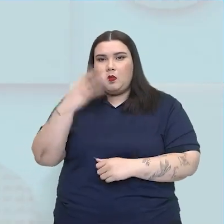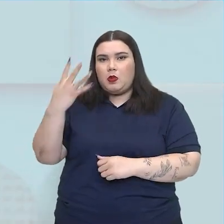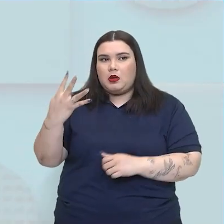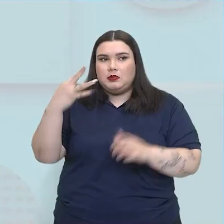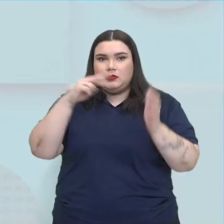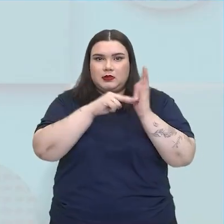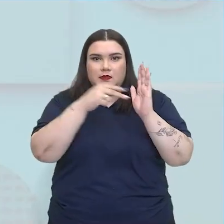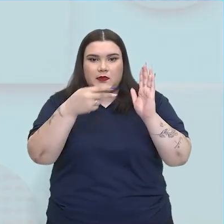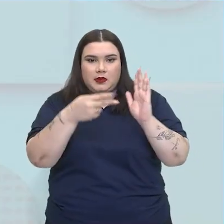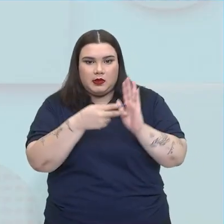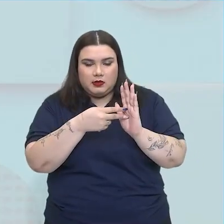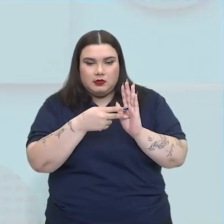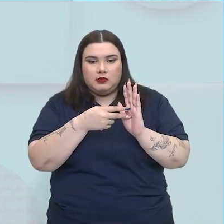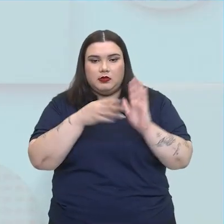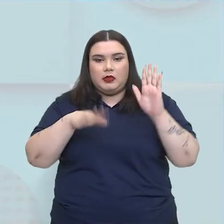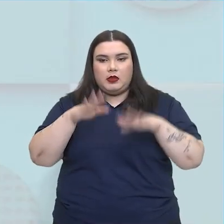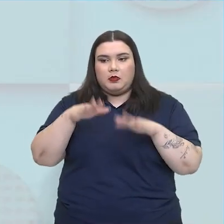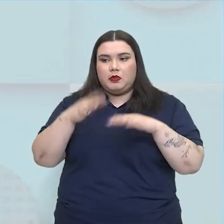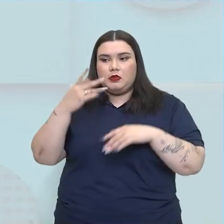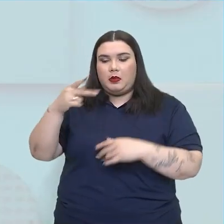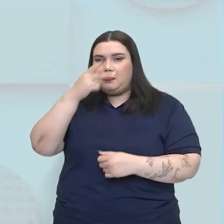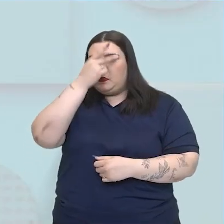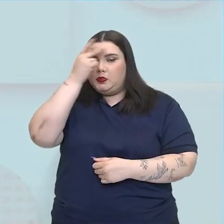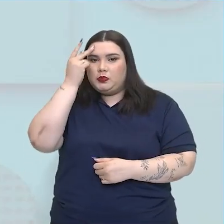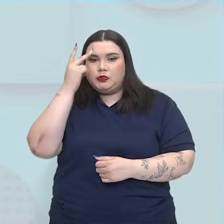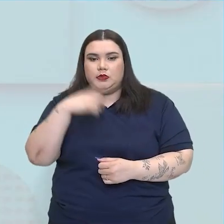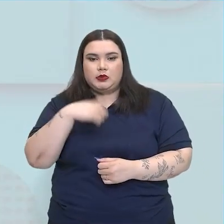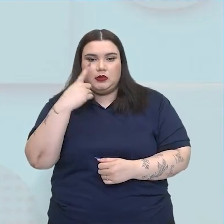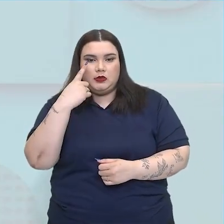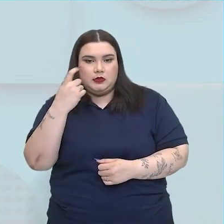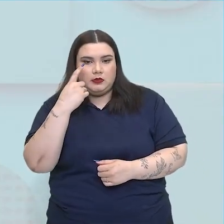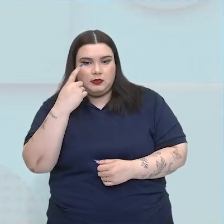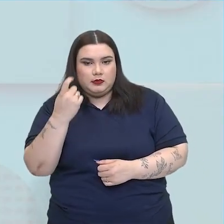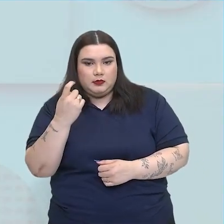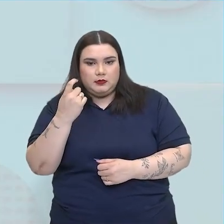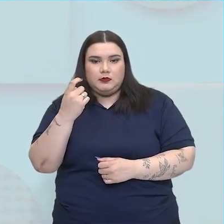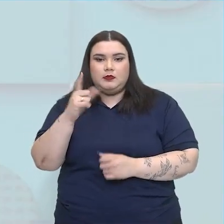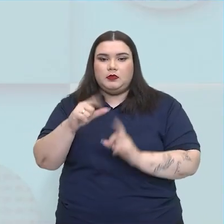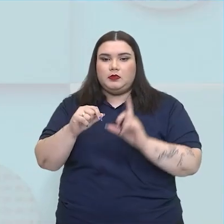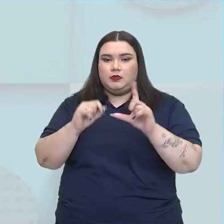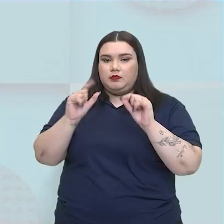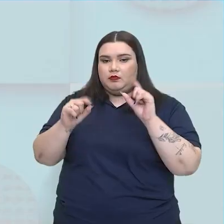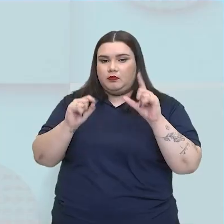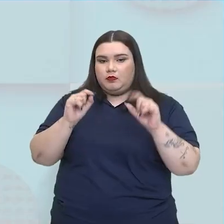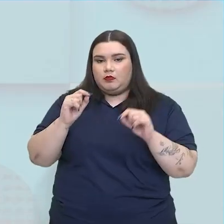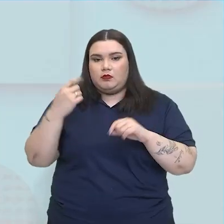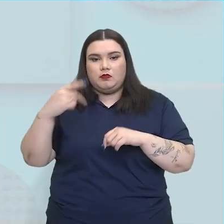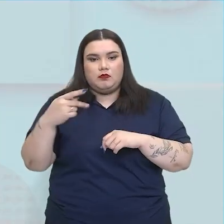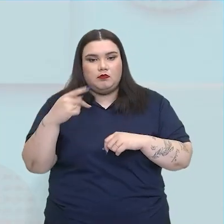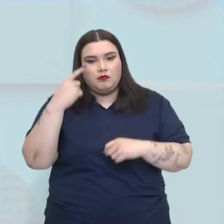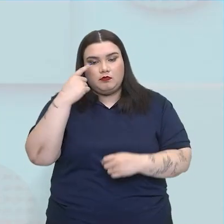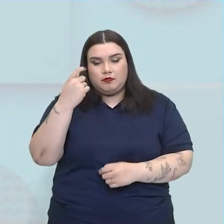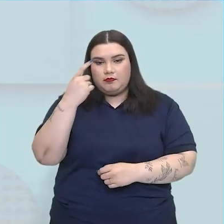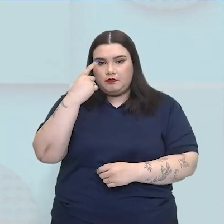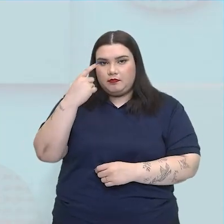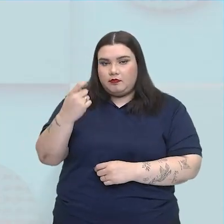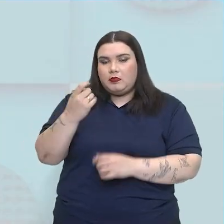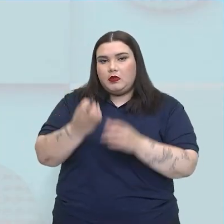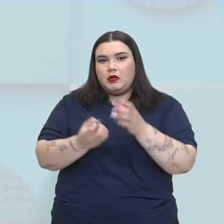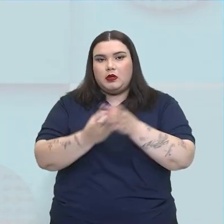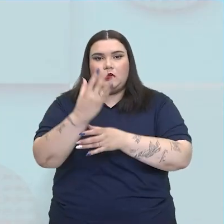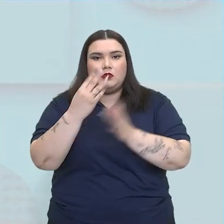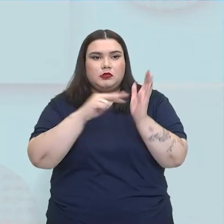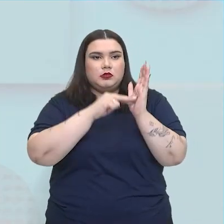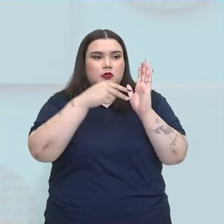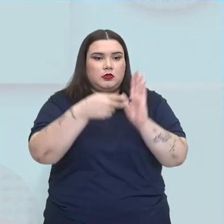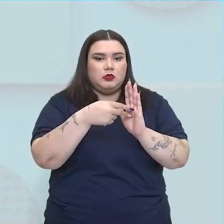4 sentidos diferentes de acordo com os interesses de cada um dos herdeiros. Eles pontuaram de acordo com seus interesses e produziu um